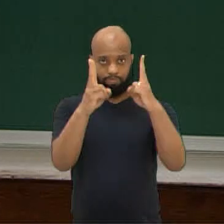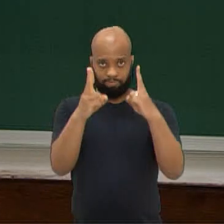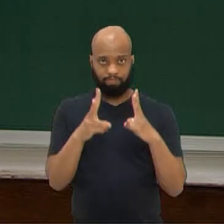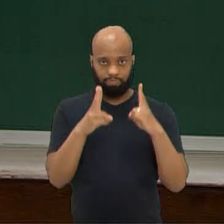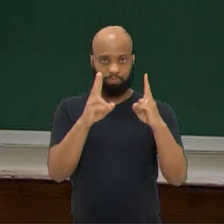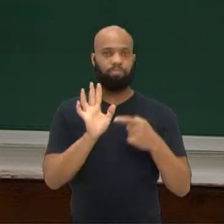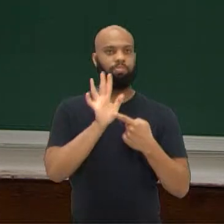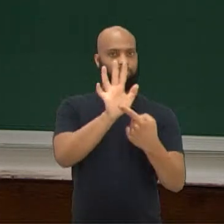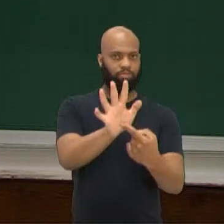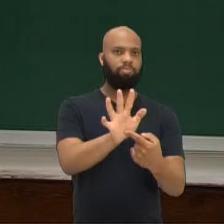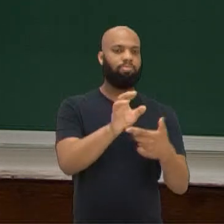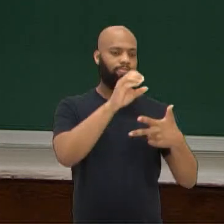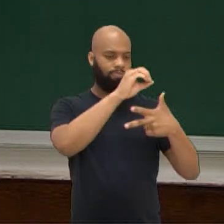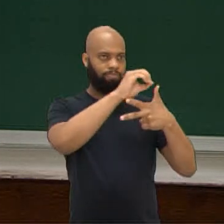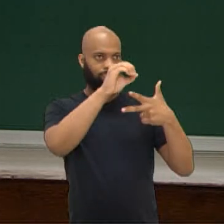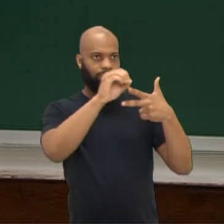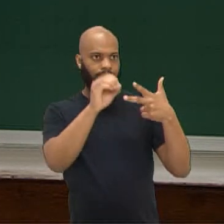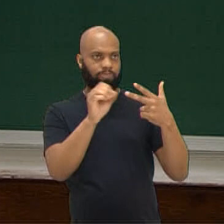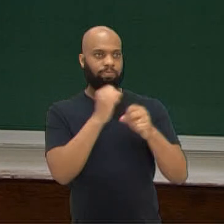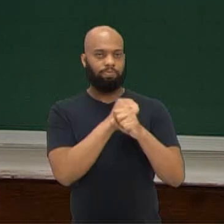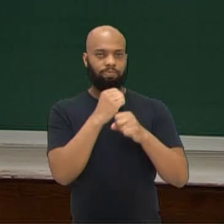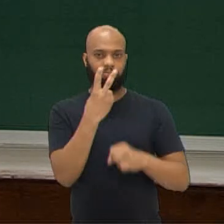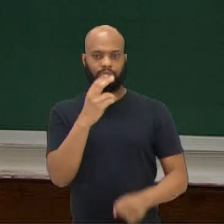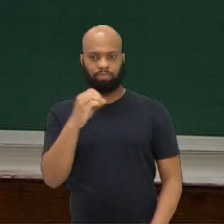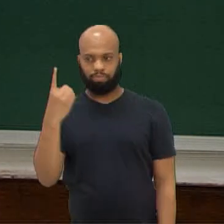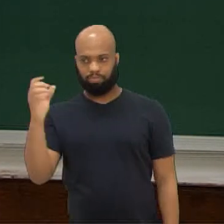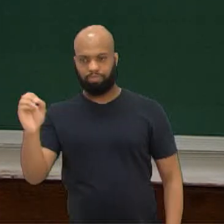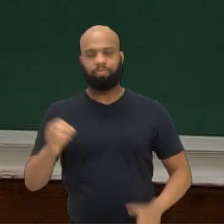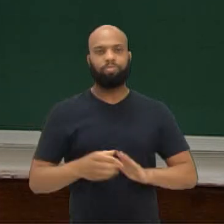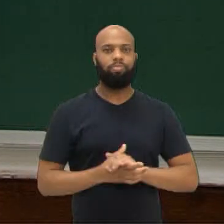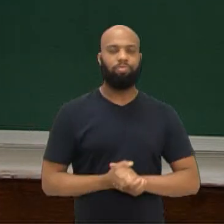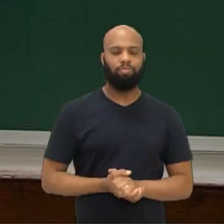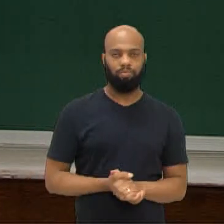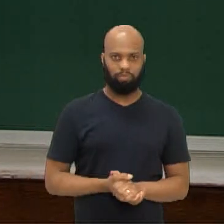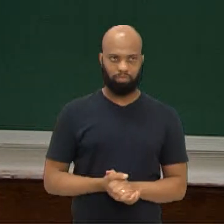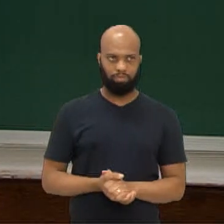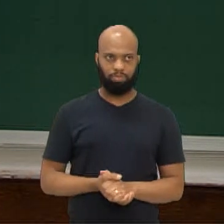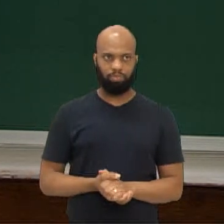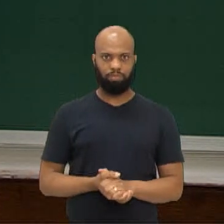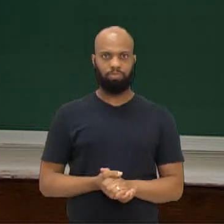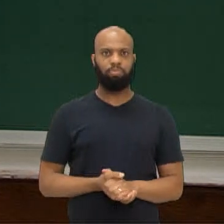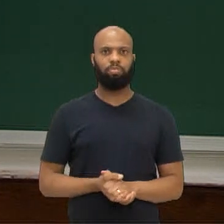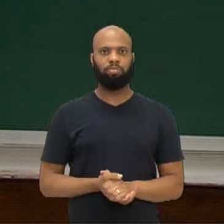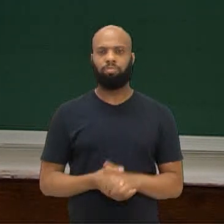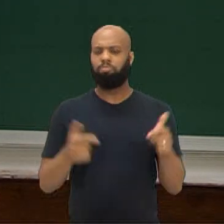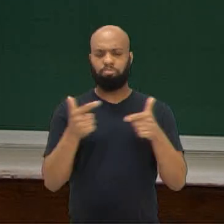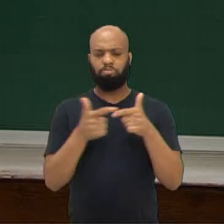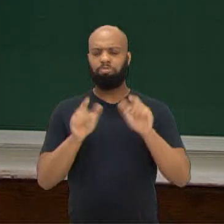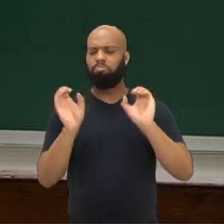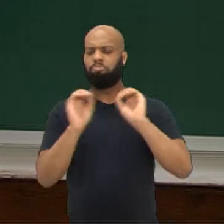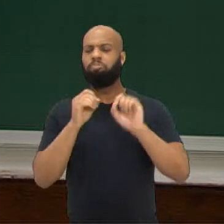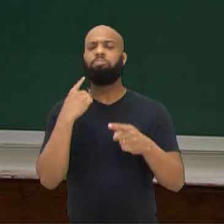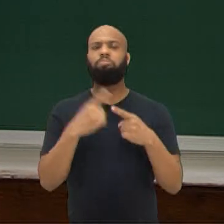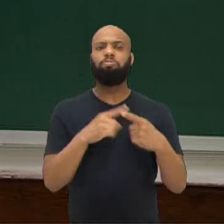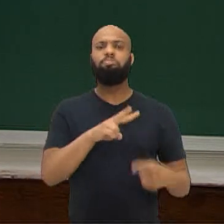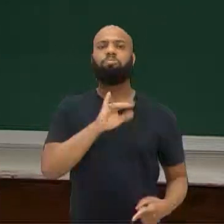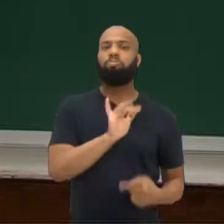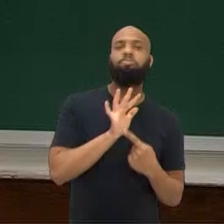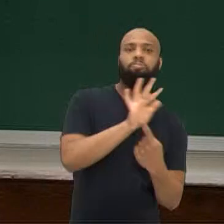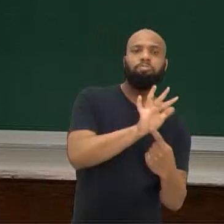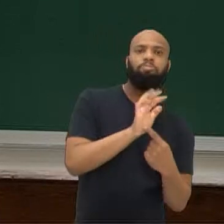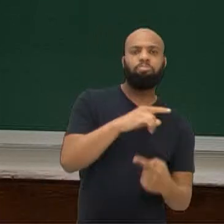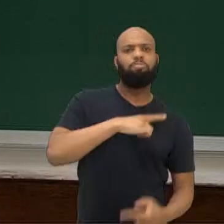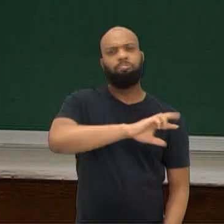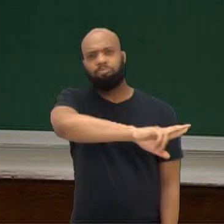texto apresentado para o Enem, tá? O Enem é de 2010, não tem problema porque nós vamos trazer para vocês